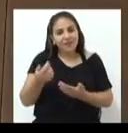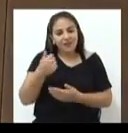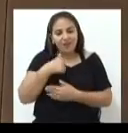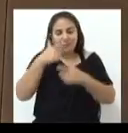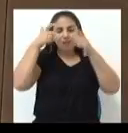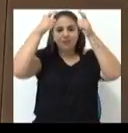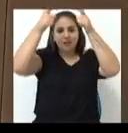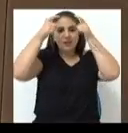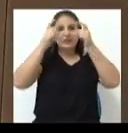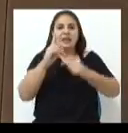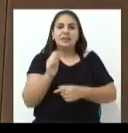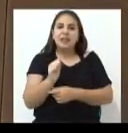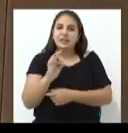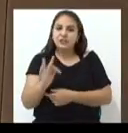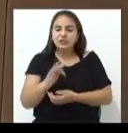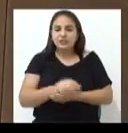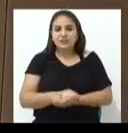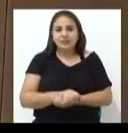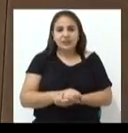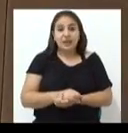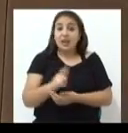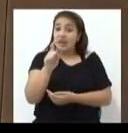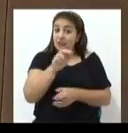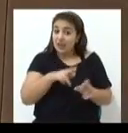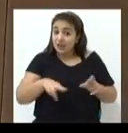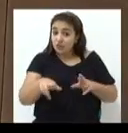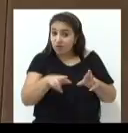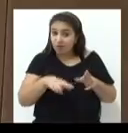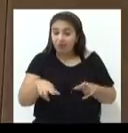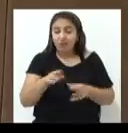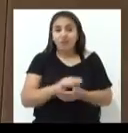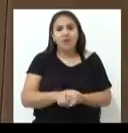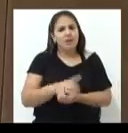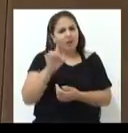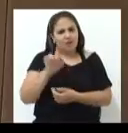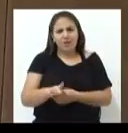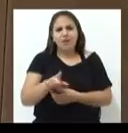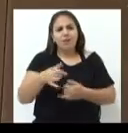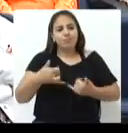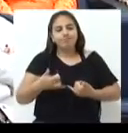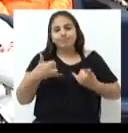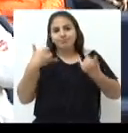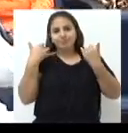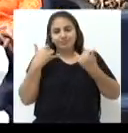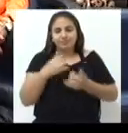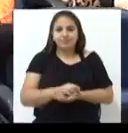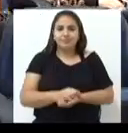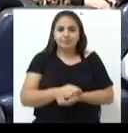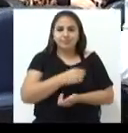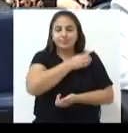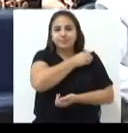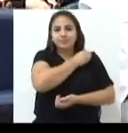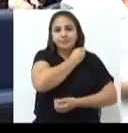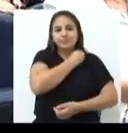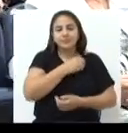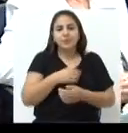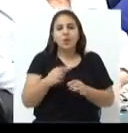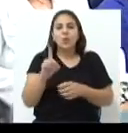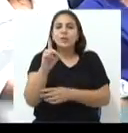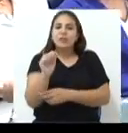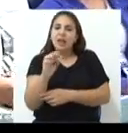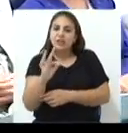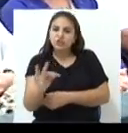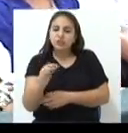a rainha do DAT. A rainha regional, né? Para mim é uma grande satisfação. O DAT foi criado